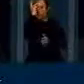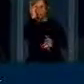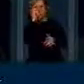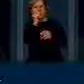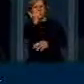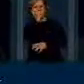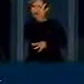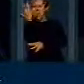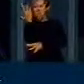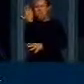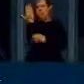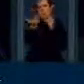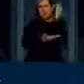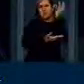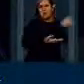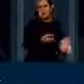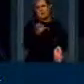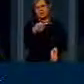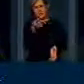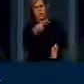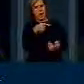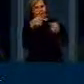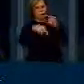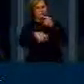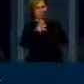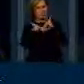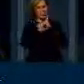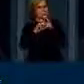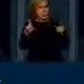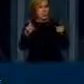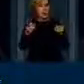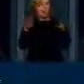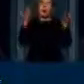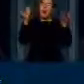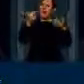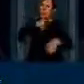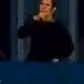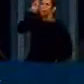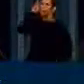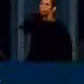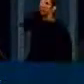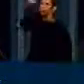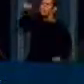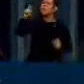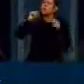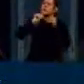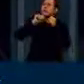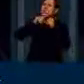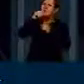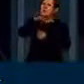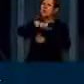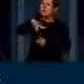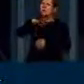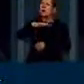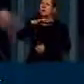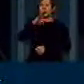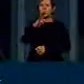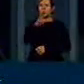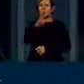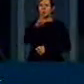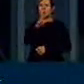que extraem madeiras de forma ilegal lá daquela região. E aí eu venho lembrar o que vocês fizeram lá na região de Buriticupu,